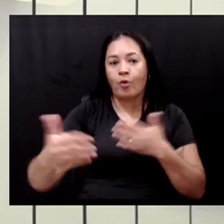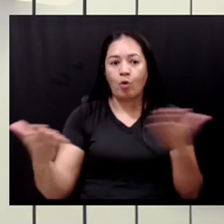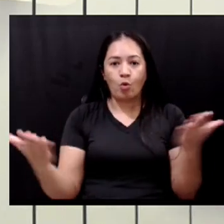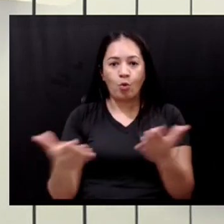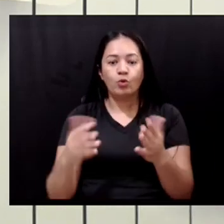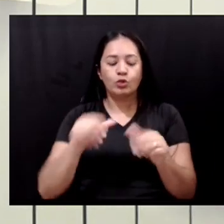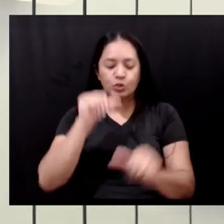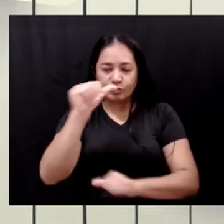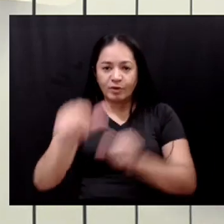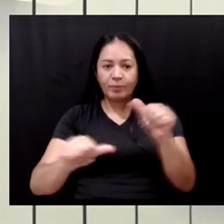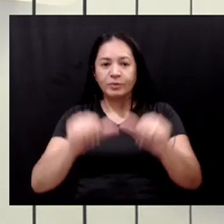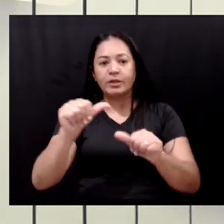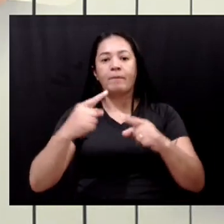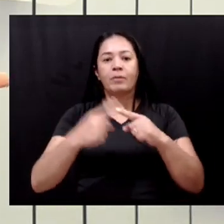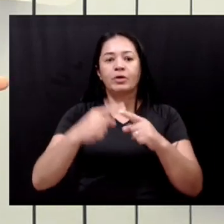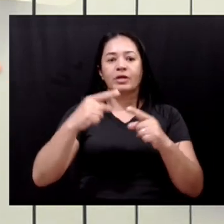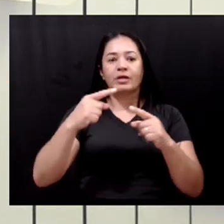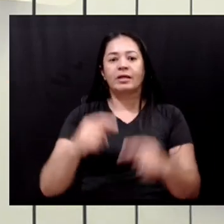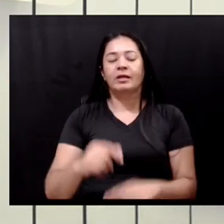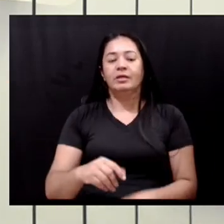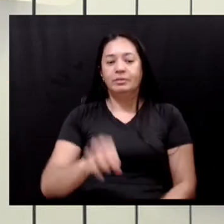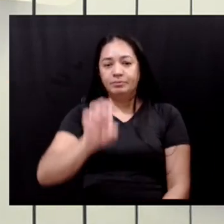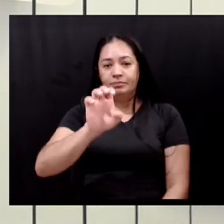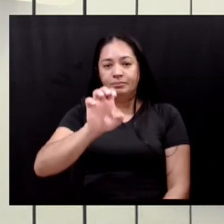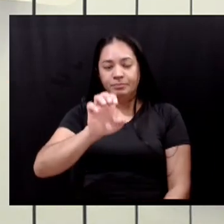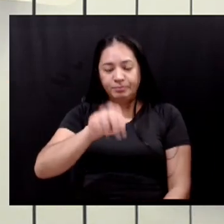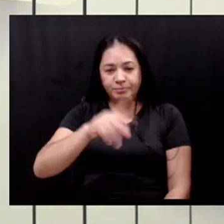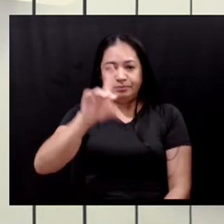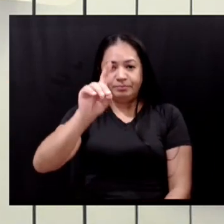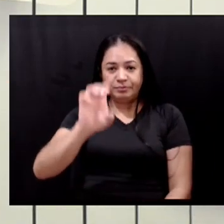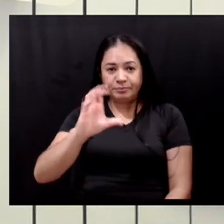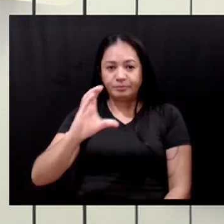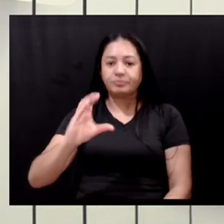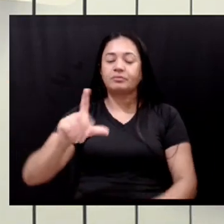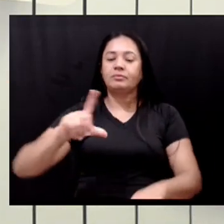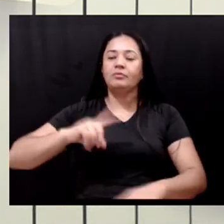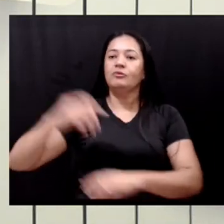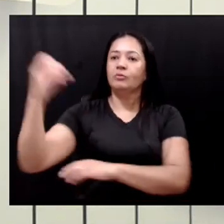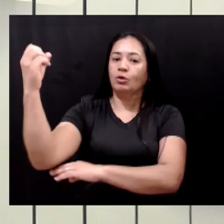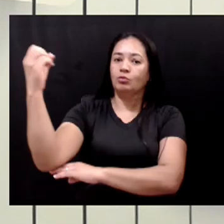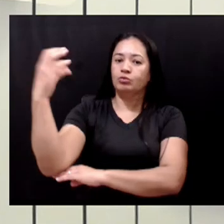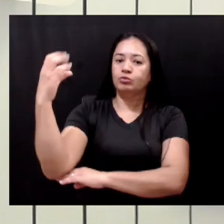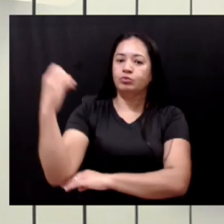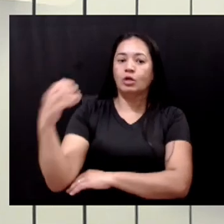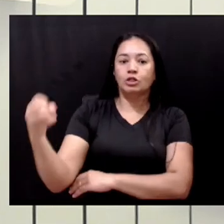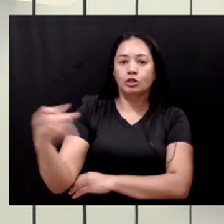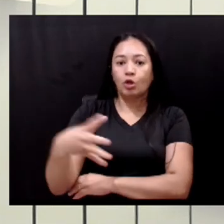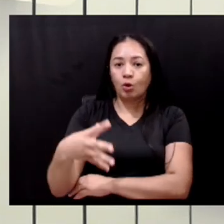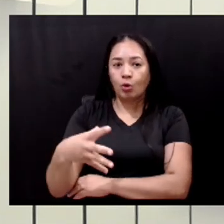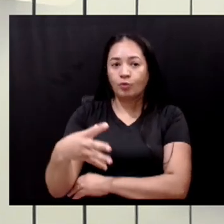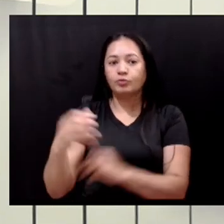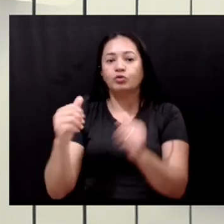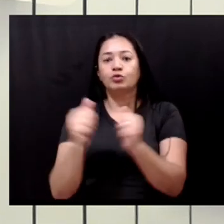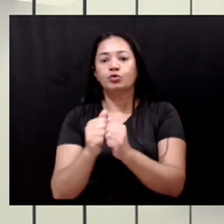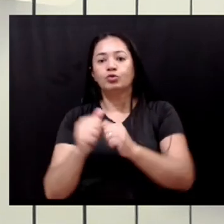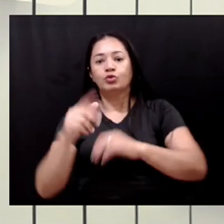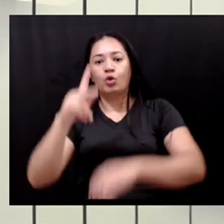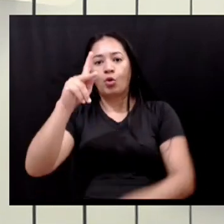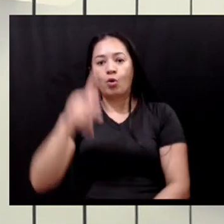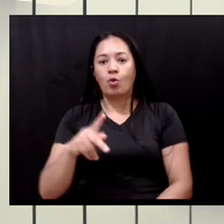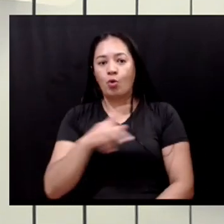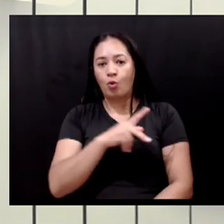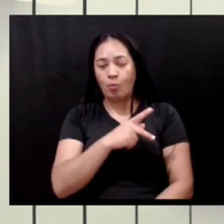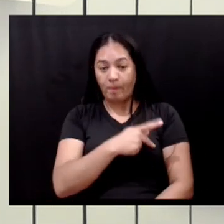novos semáforos no cruzamento da Avenida Pastor João Prata Vieira com a Rua Maria Dolores. A medida tem